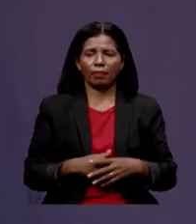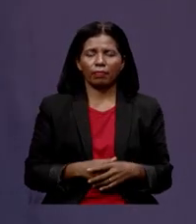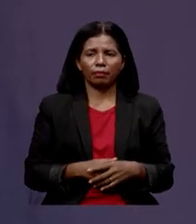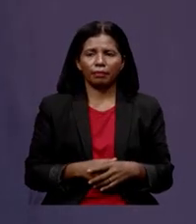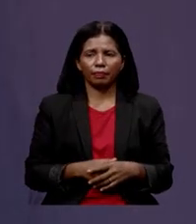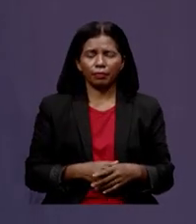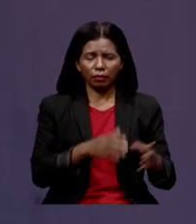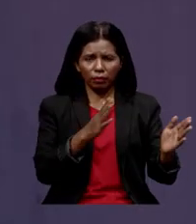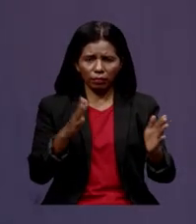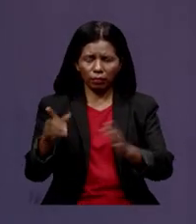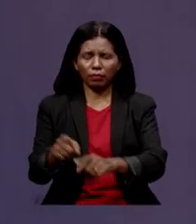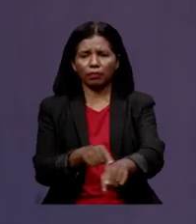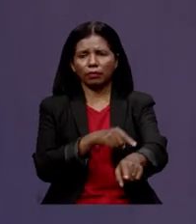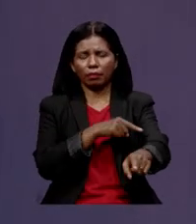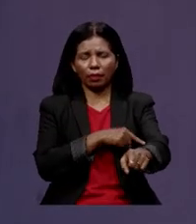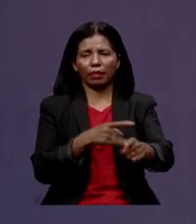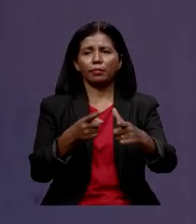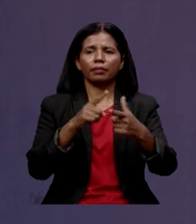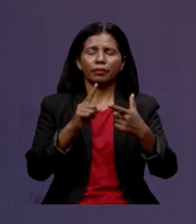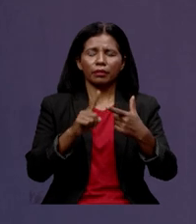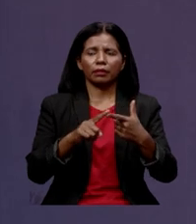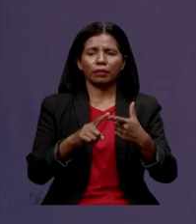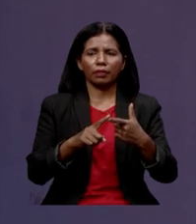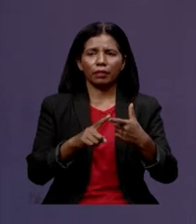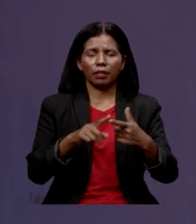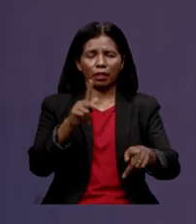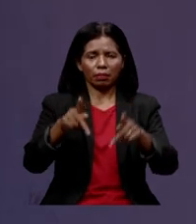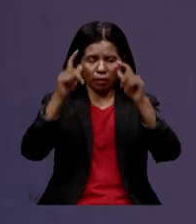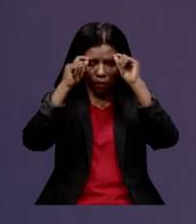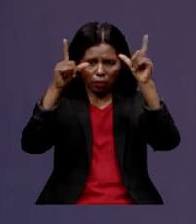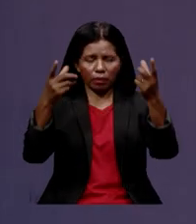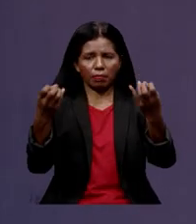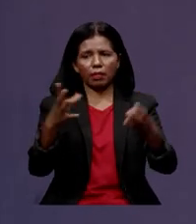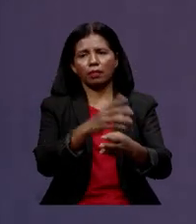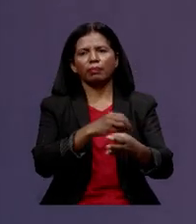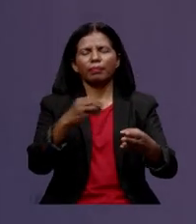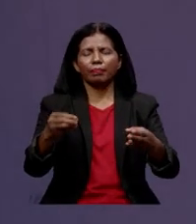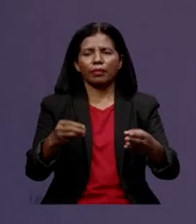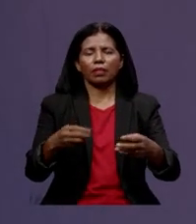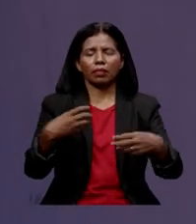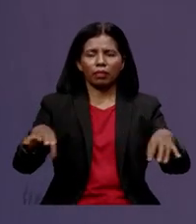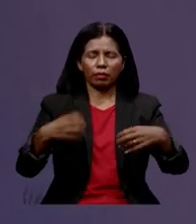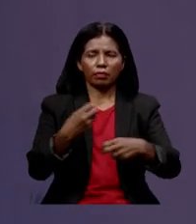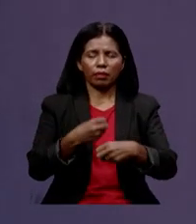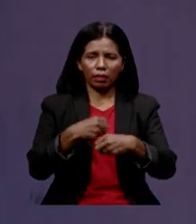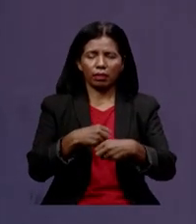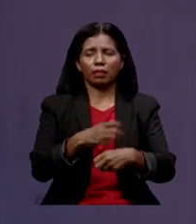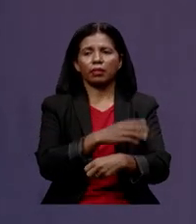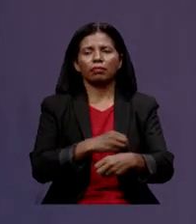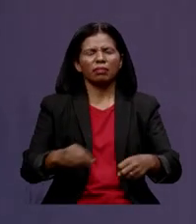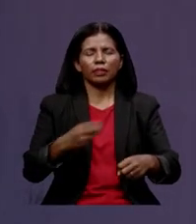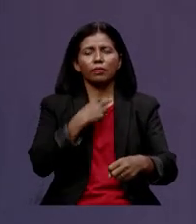elevado. E o processo naro, nós, Timur Wambara, ele vê mais que esforço para assai, li em